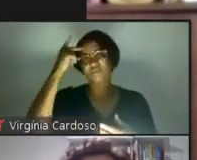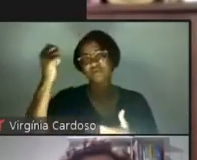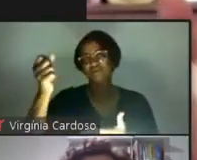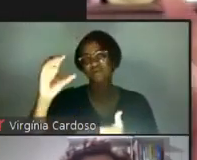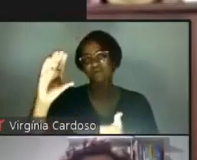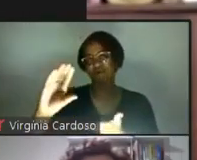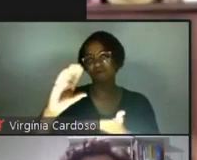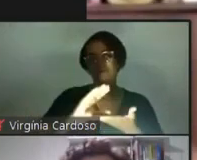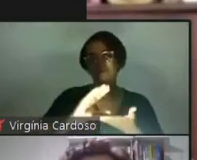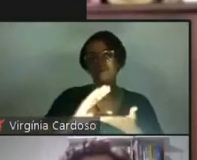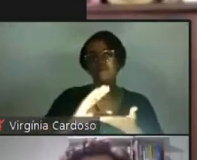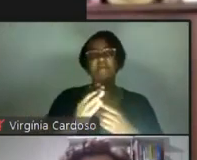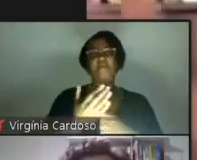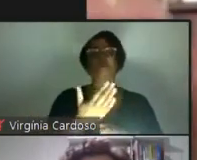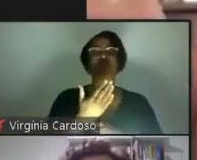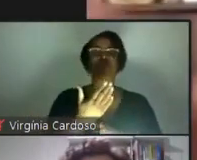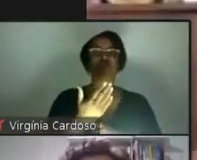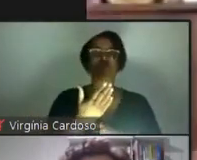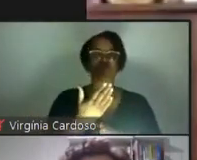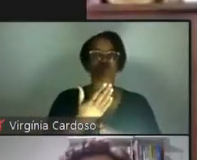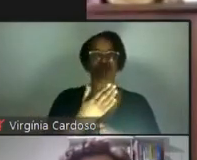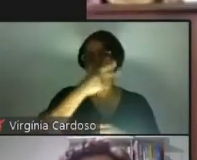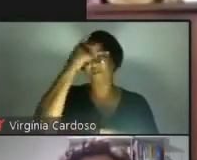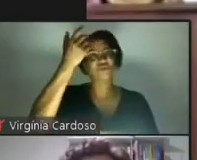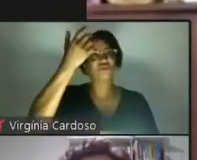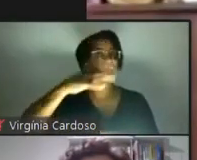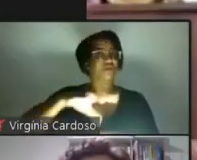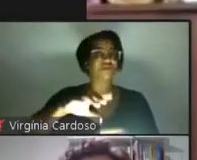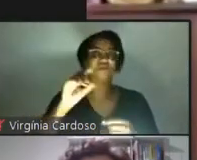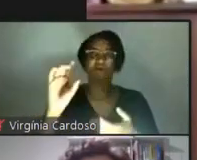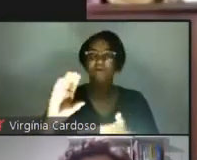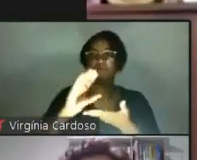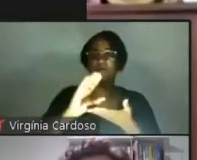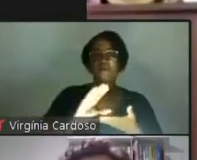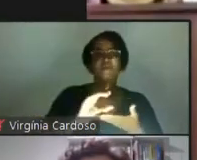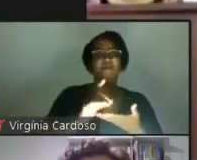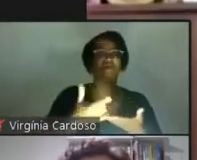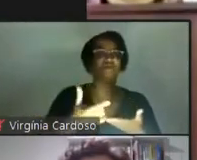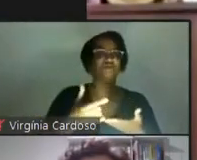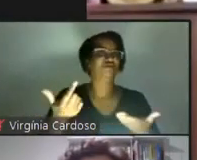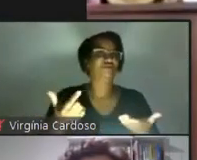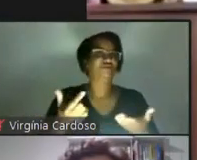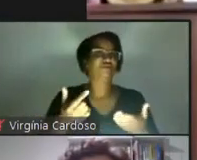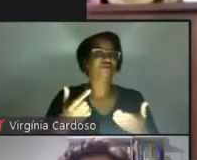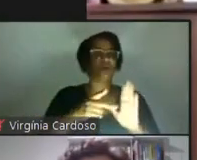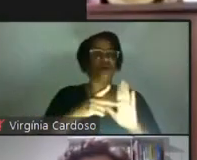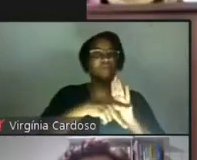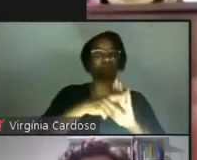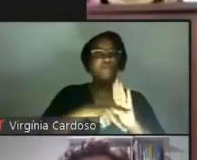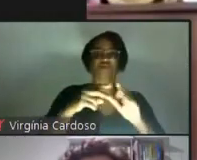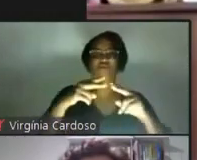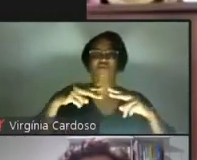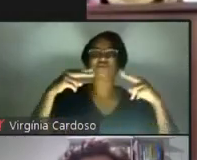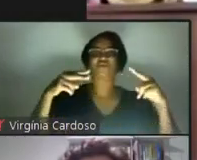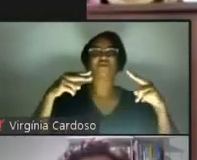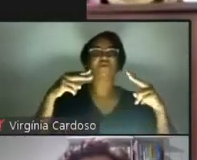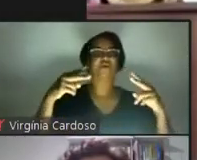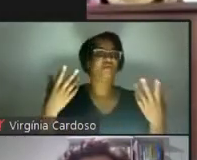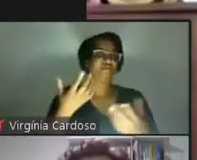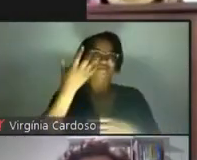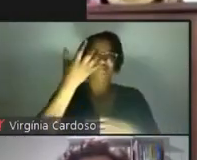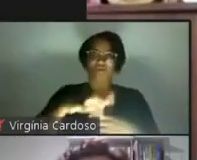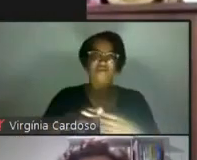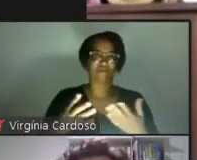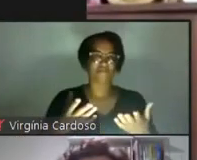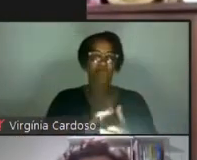novo, ninguém quer botar muito dinheiro em um mega projeto virtual, porque ninguém sabe como é que está acontecendo, está tateando, né? Mas é isso, no final das contas, eu acho